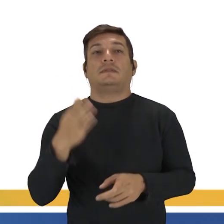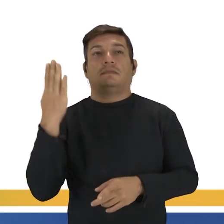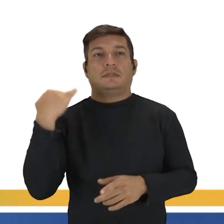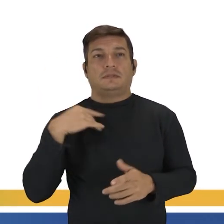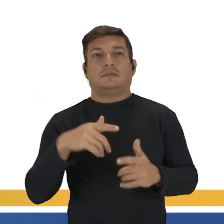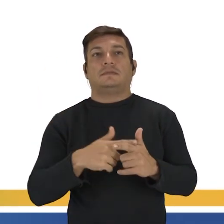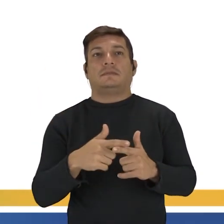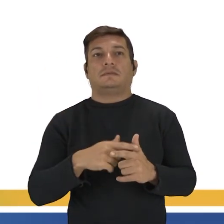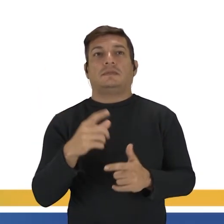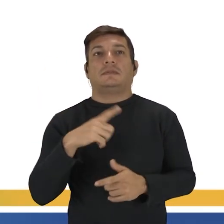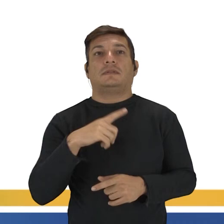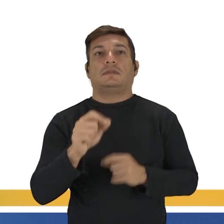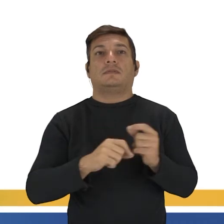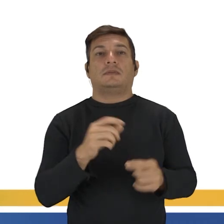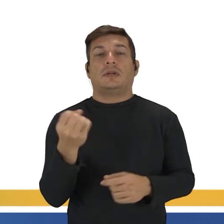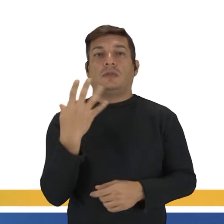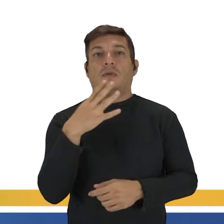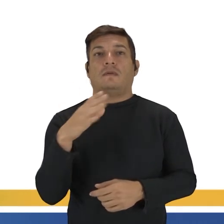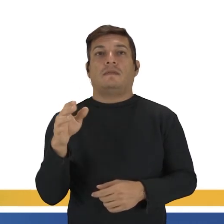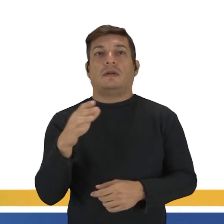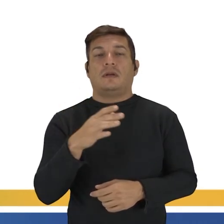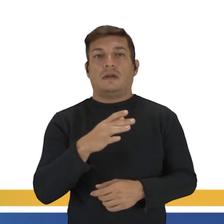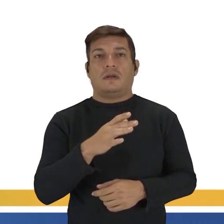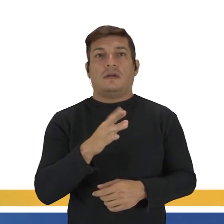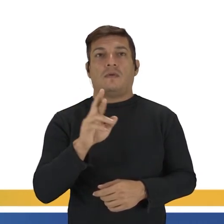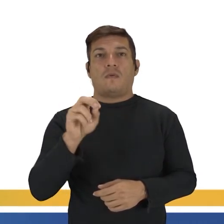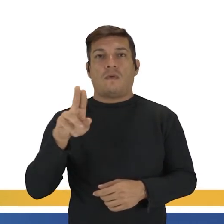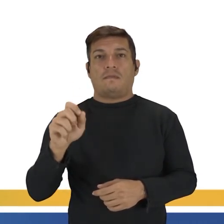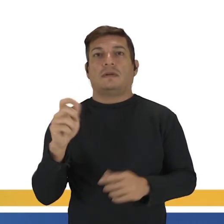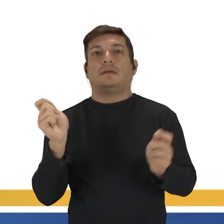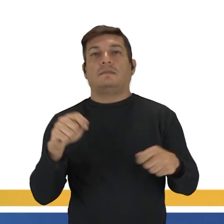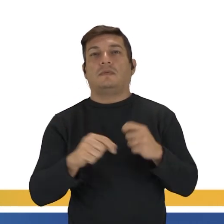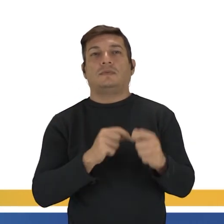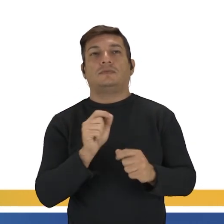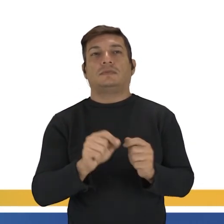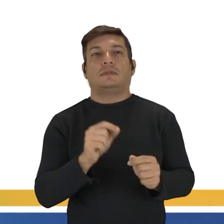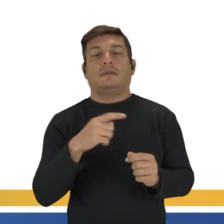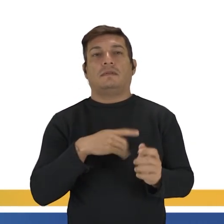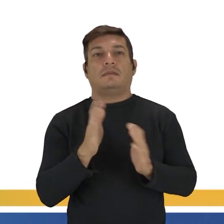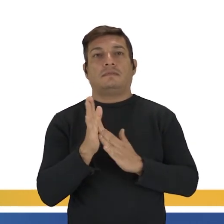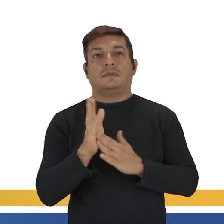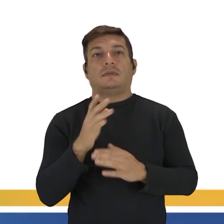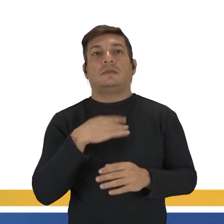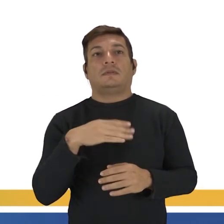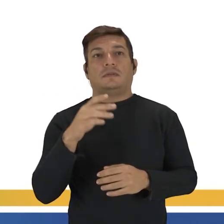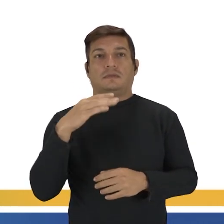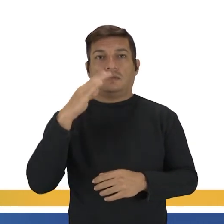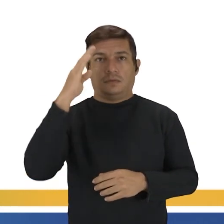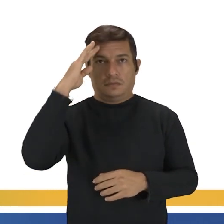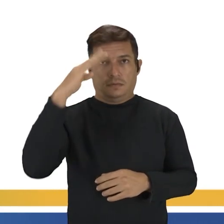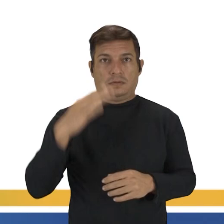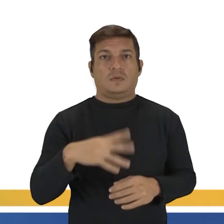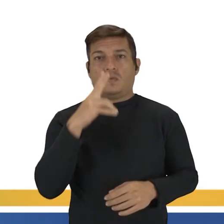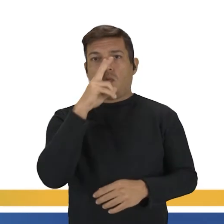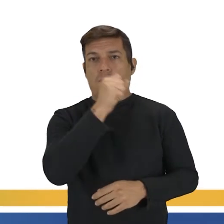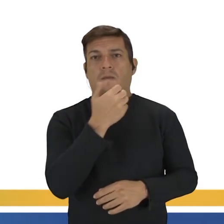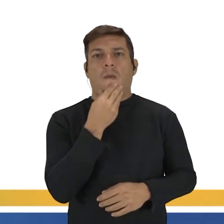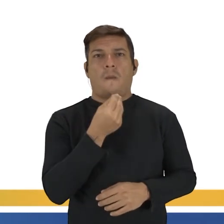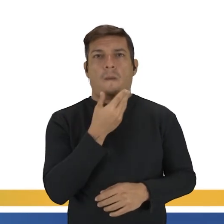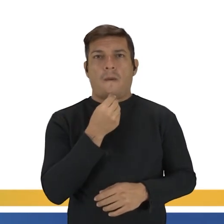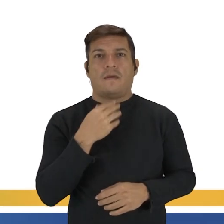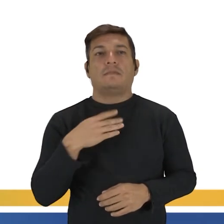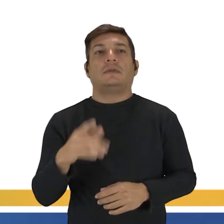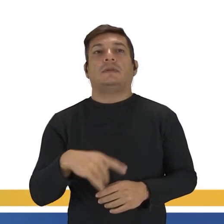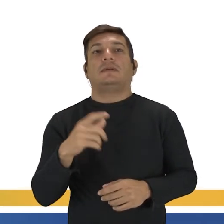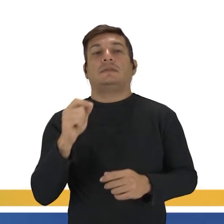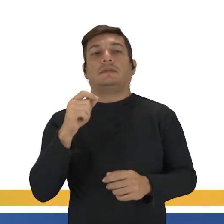passado, recriando, ergue-se a nova Roma, que pode vangloriar-se e celebrar seus imperadores e homens fortes,